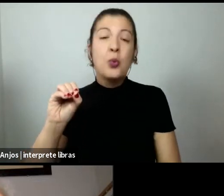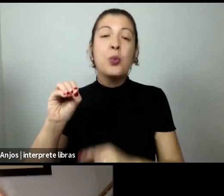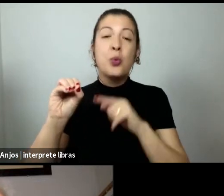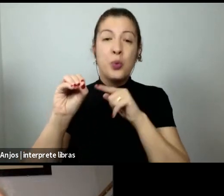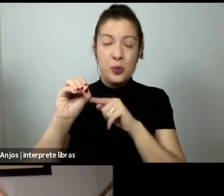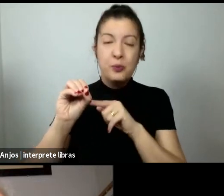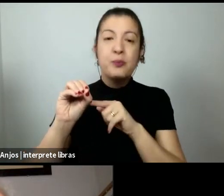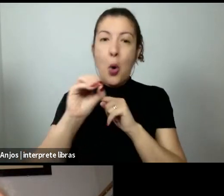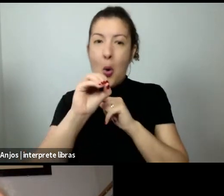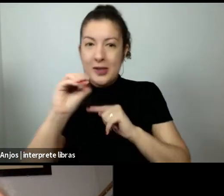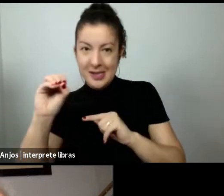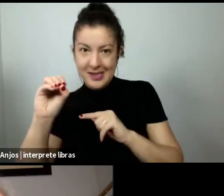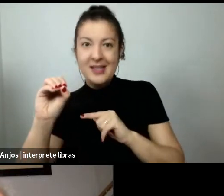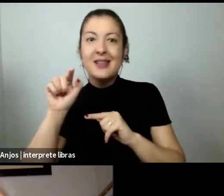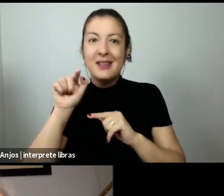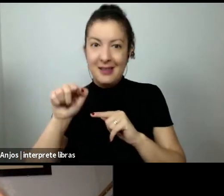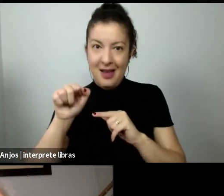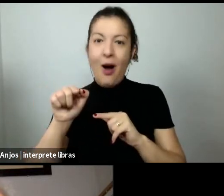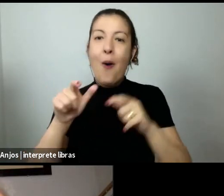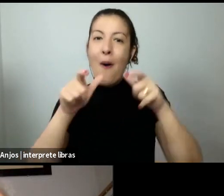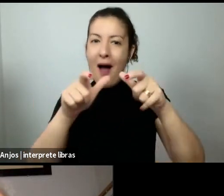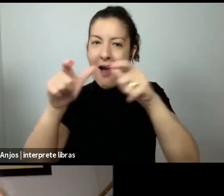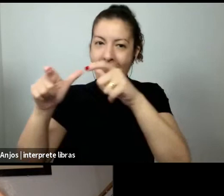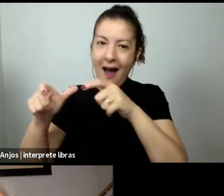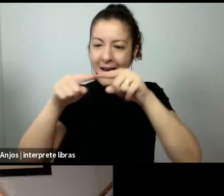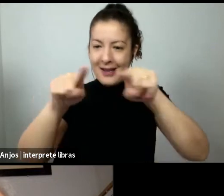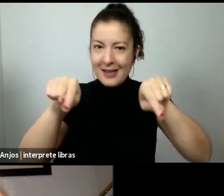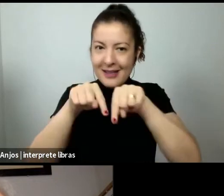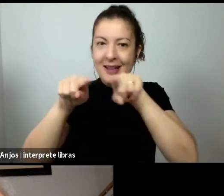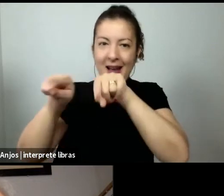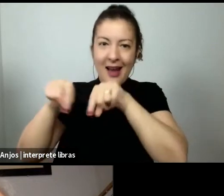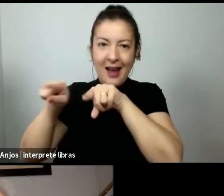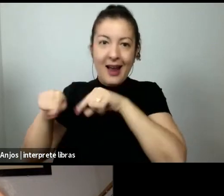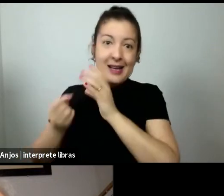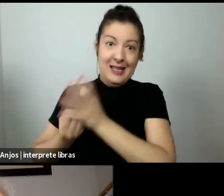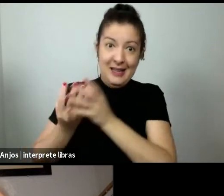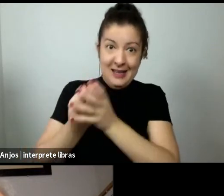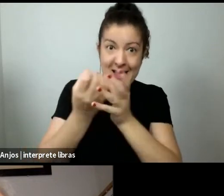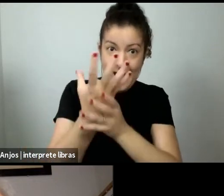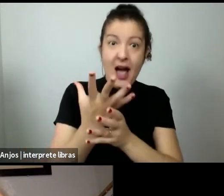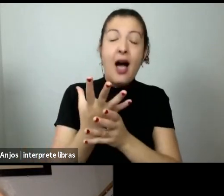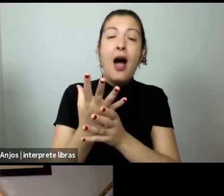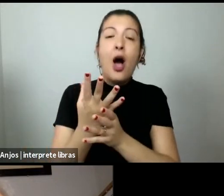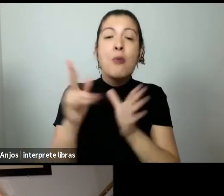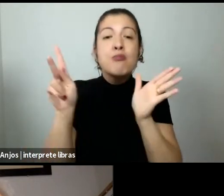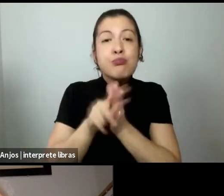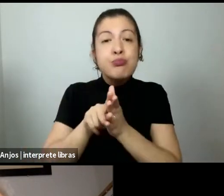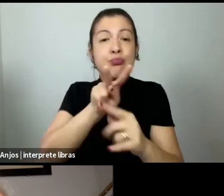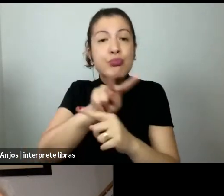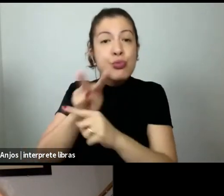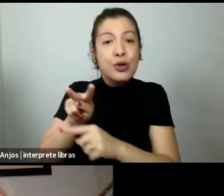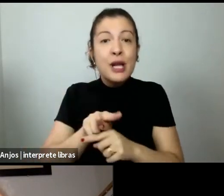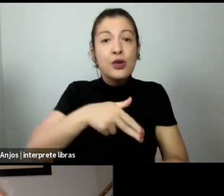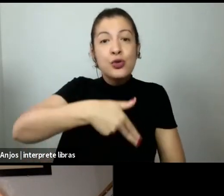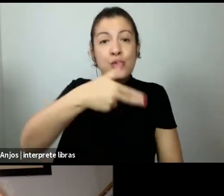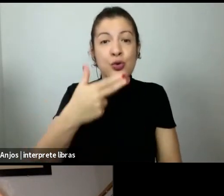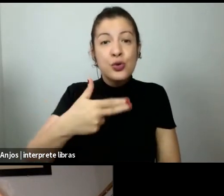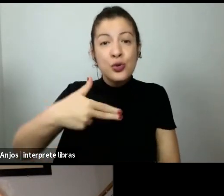potenciais candidatos para essas áreas para a toninha no Brasil. Será um prazer discutir isso com você no futuro.